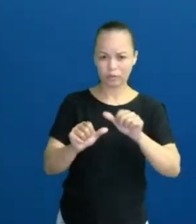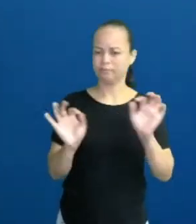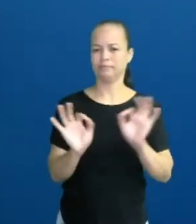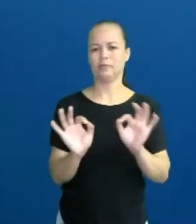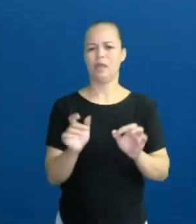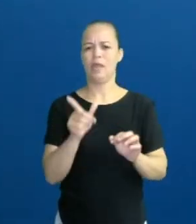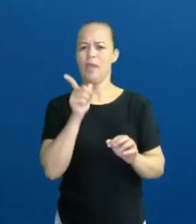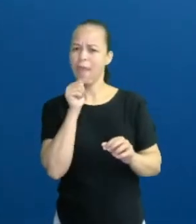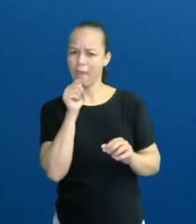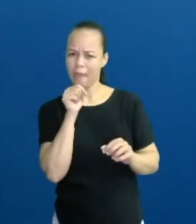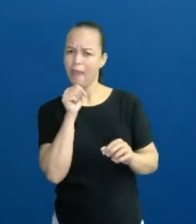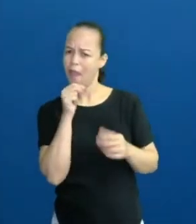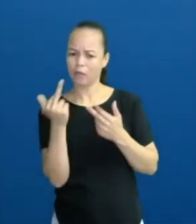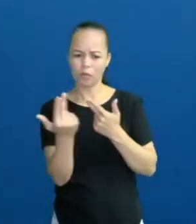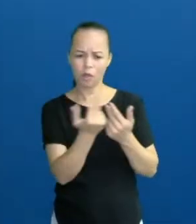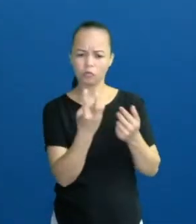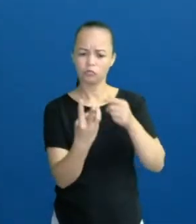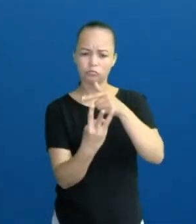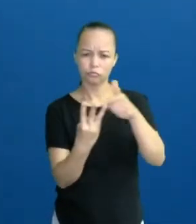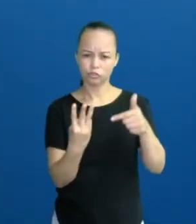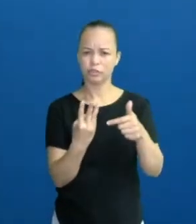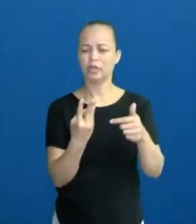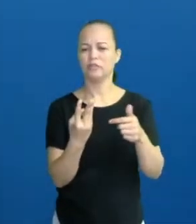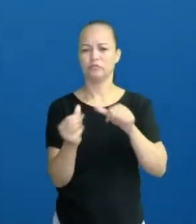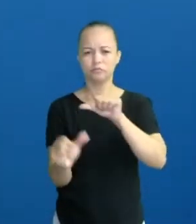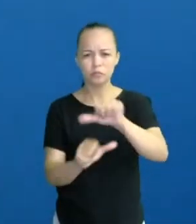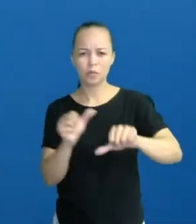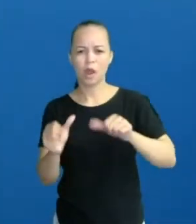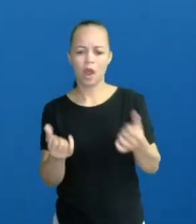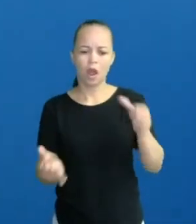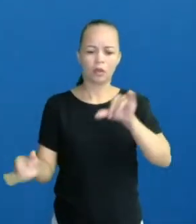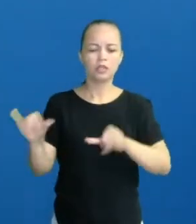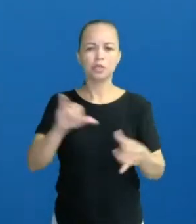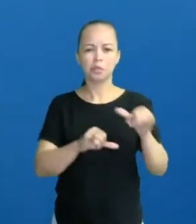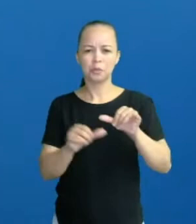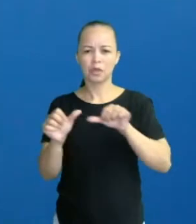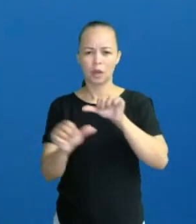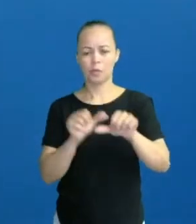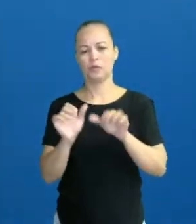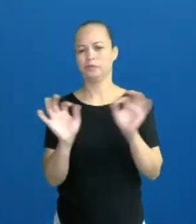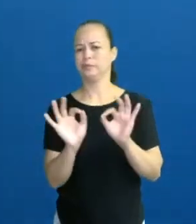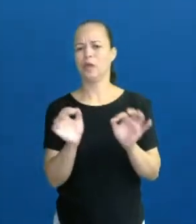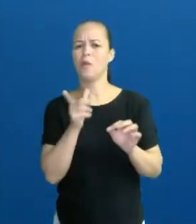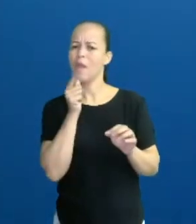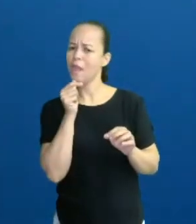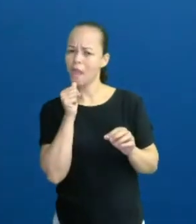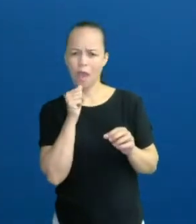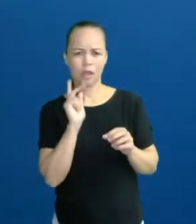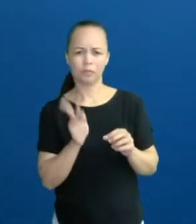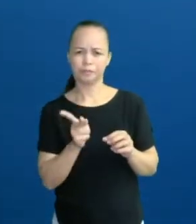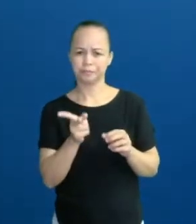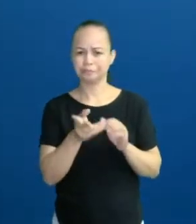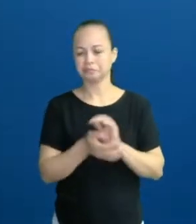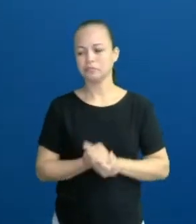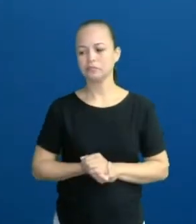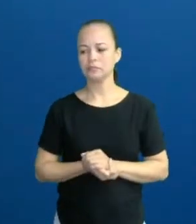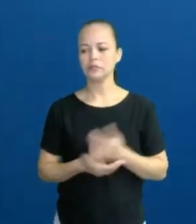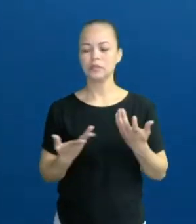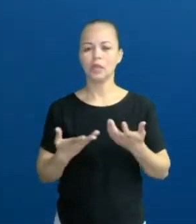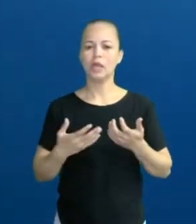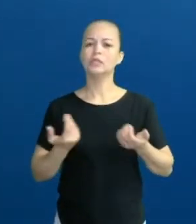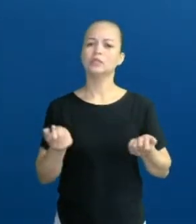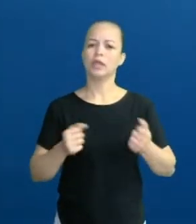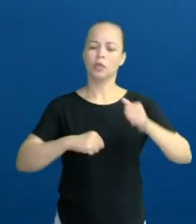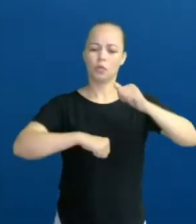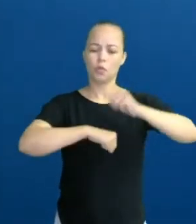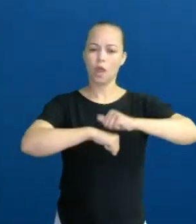houve mudança da espécie química. Aqui no começo eu tinha água na forma sólida, aqui no meio eu tenho água na forma líquida e aqui